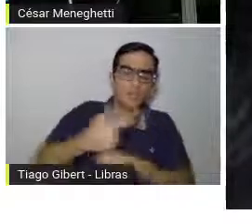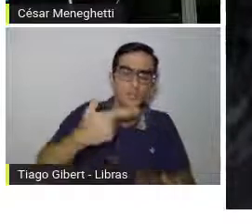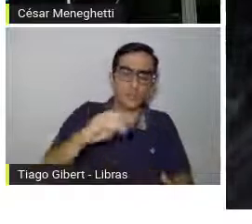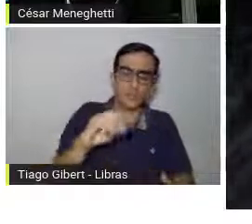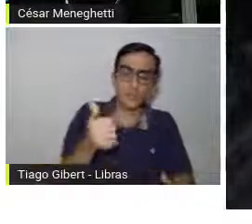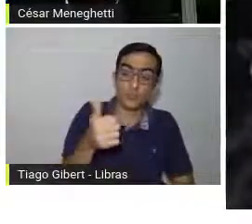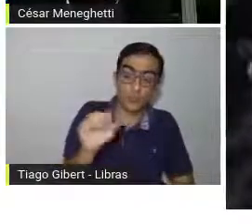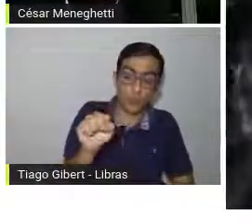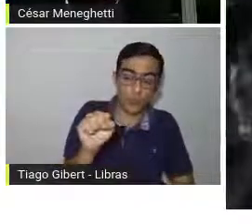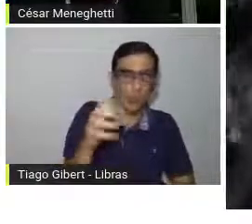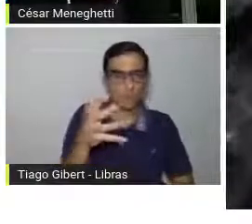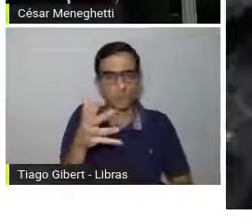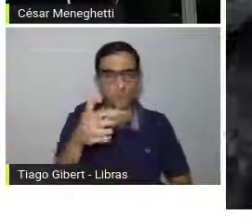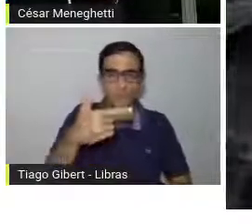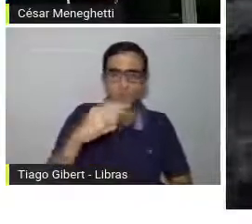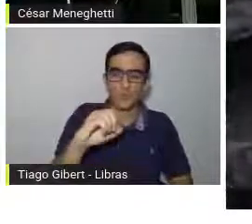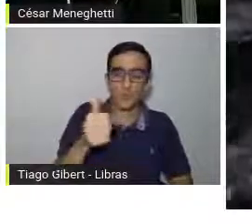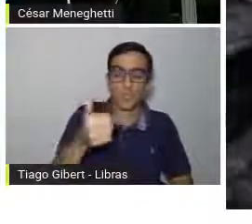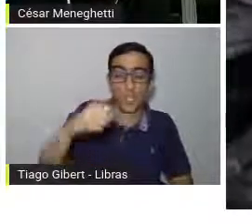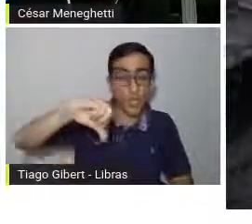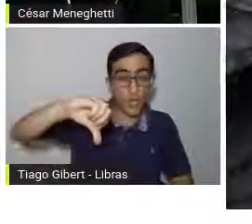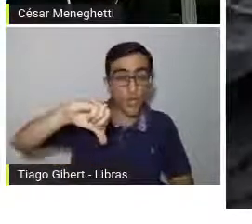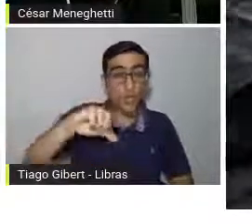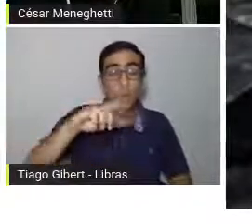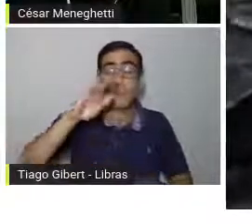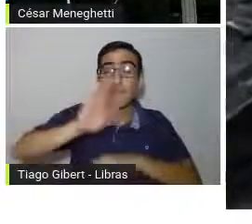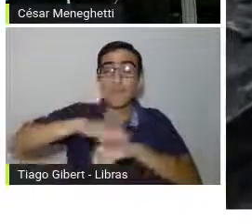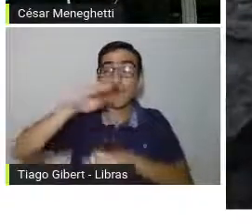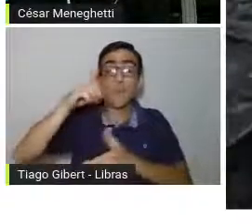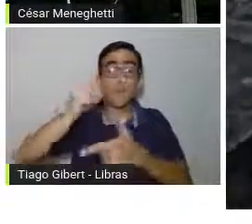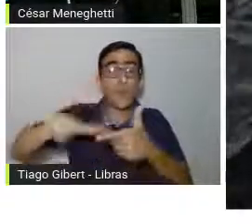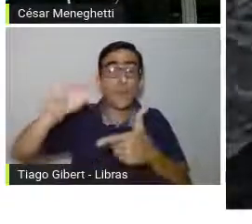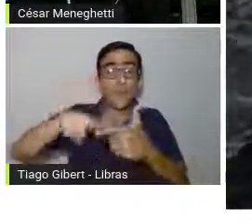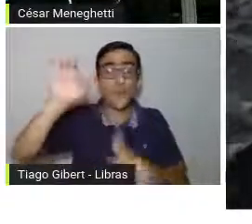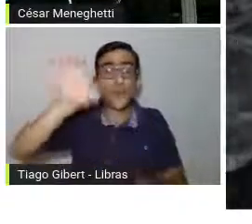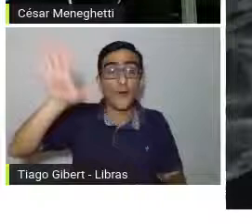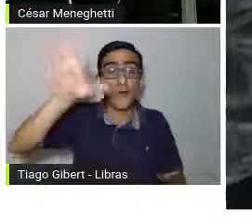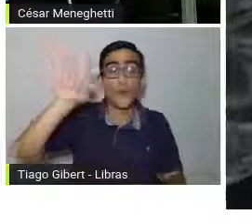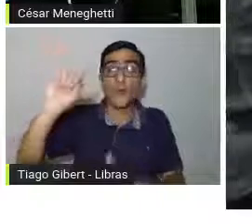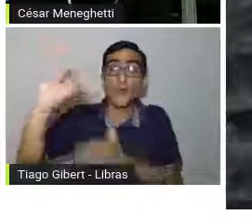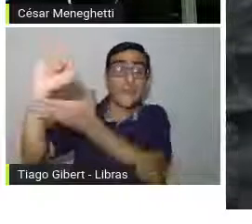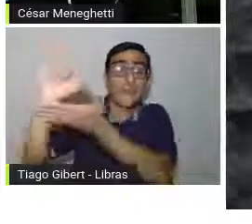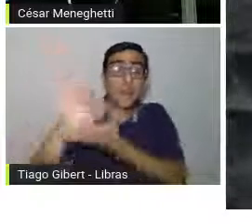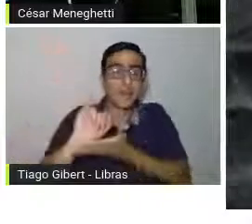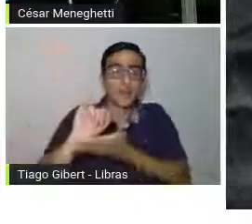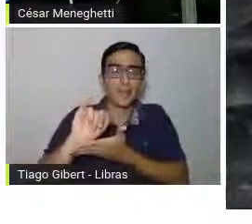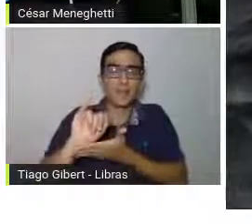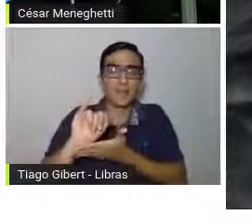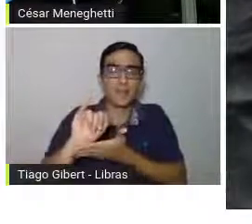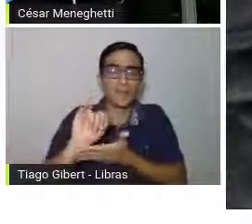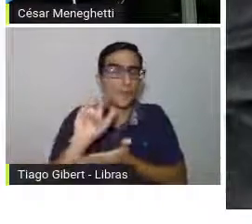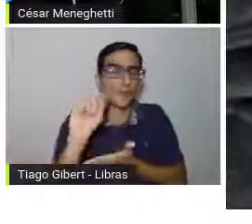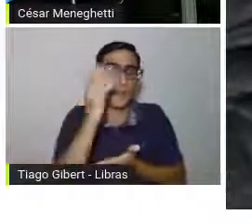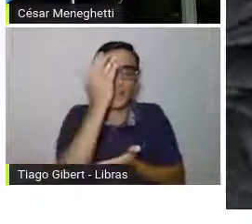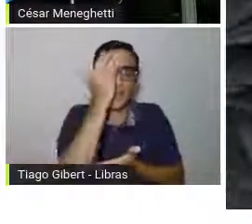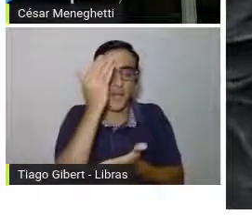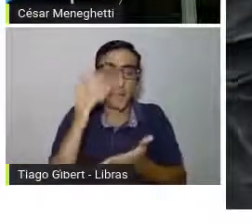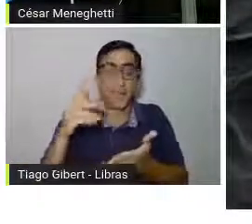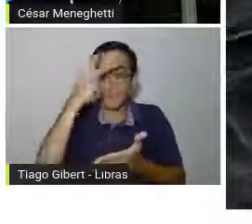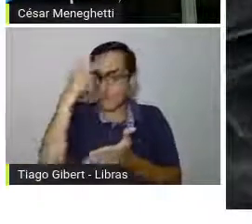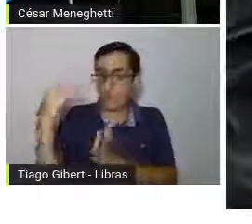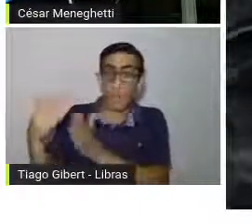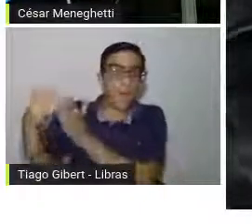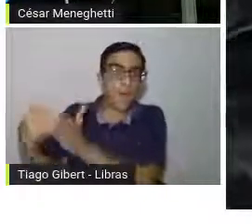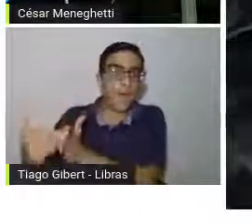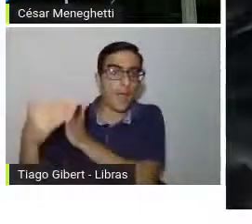2019, que era o maior problema europeu, ou seja, a imigração clandestina, os barcos que